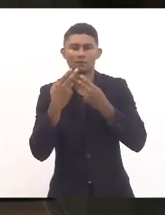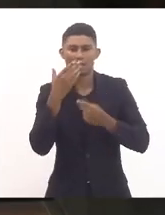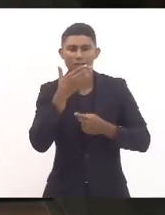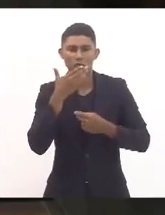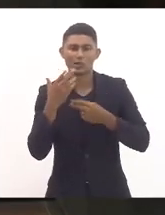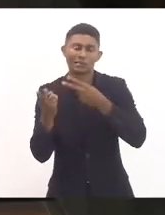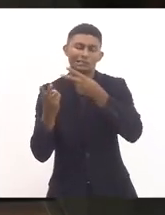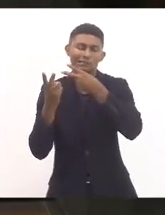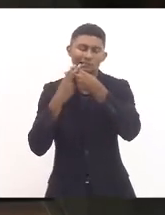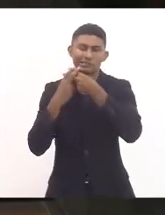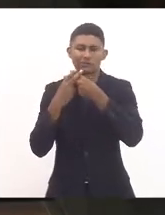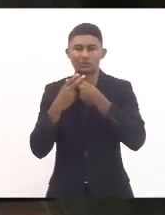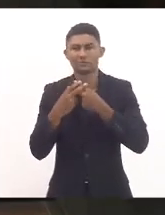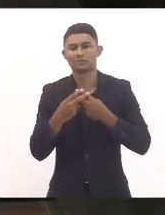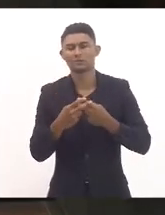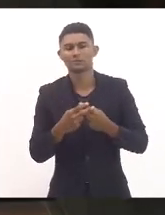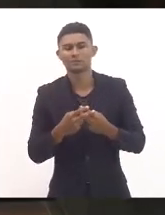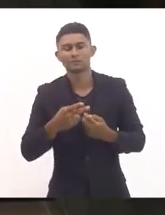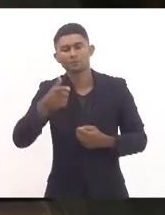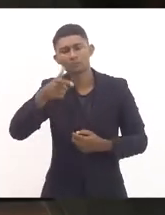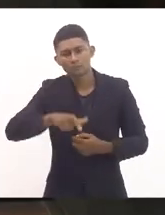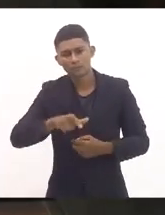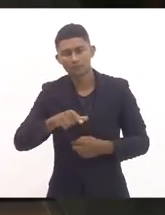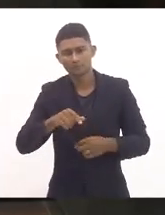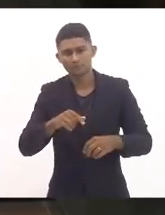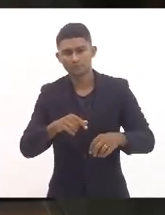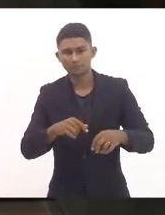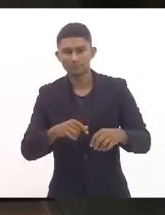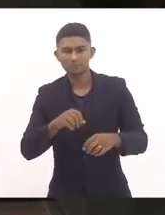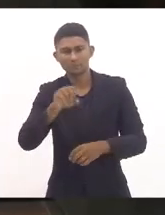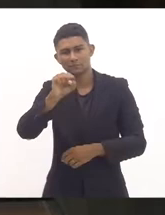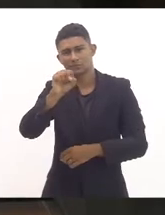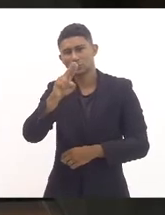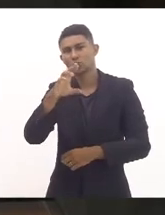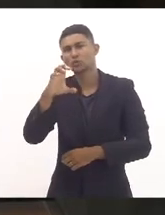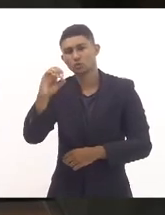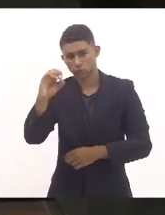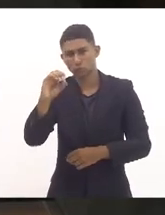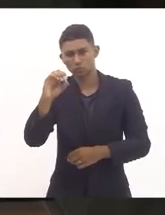nos dentes. Refresco de pó industrializado.